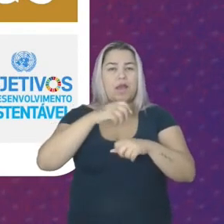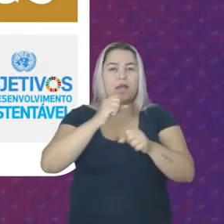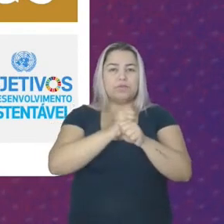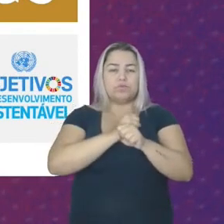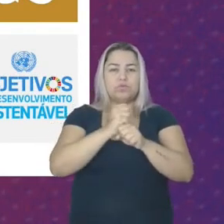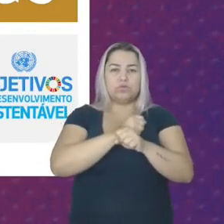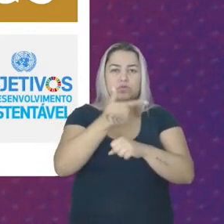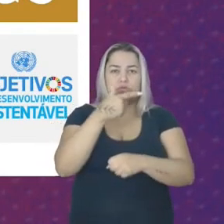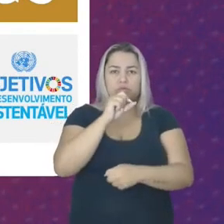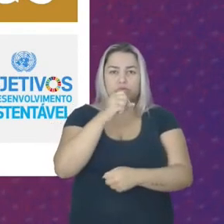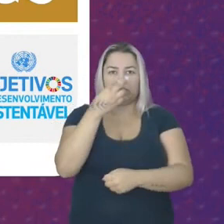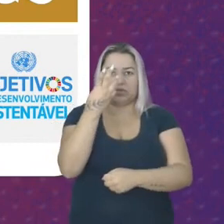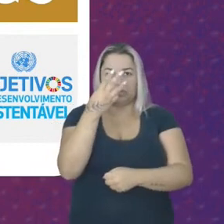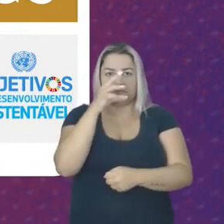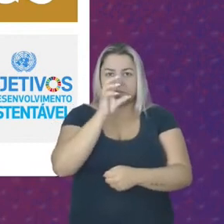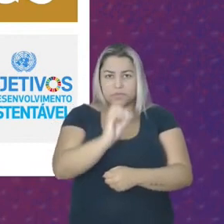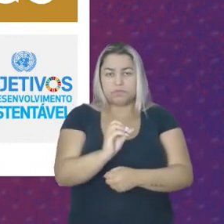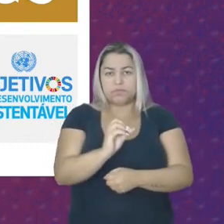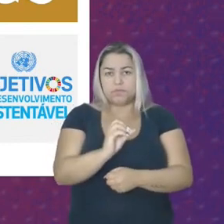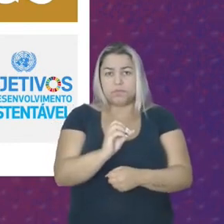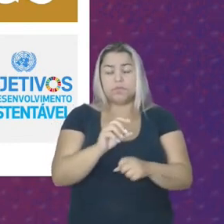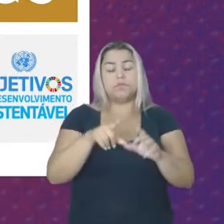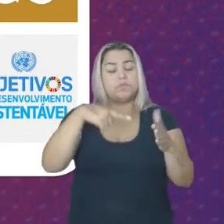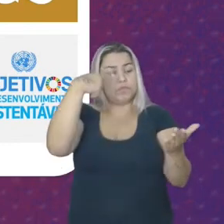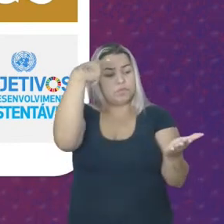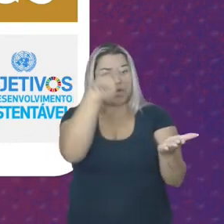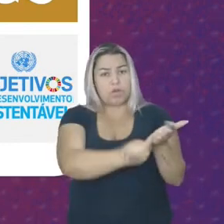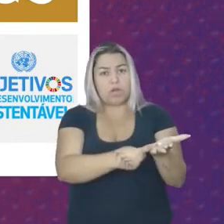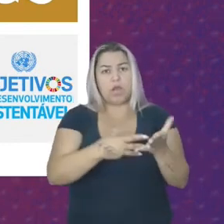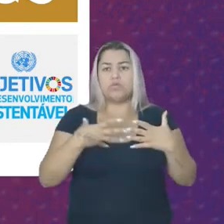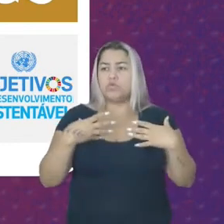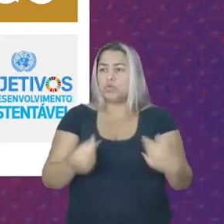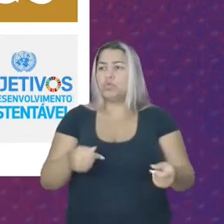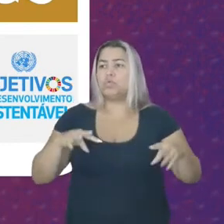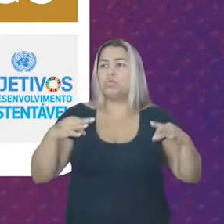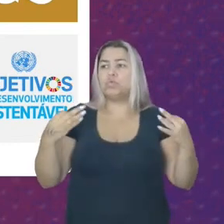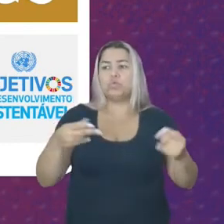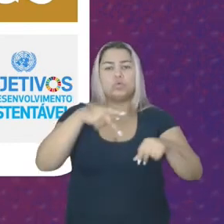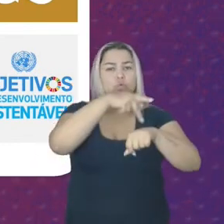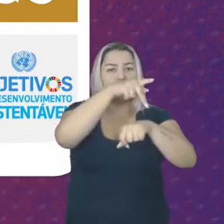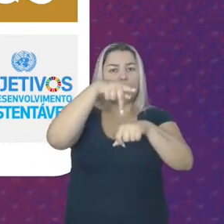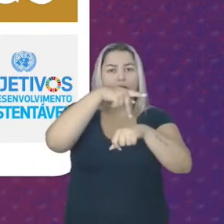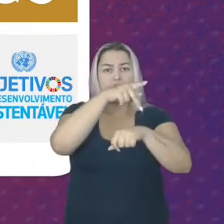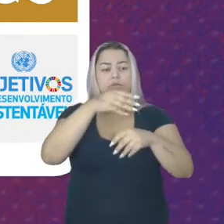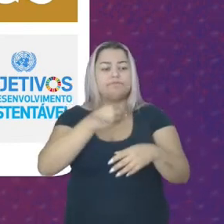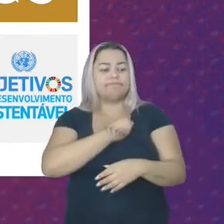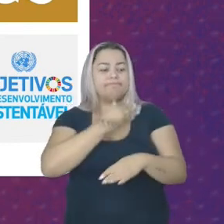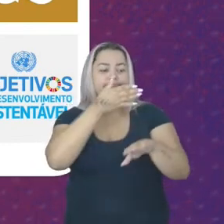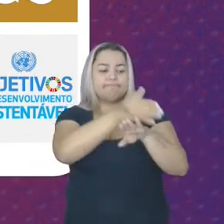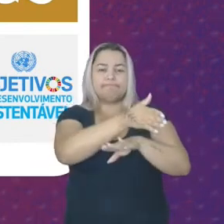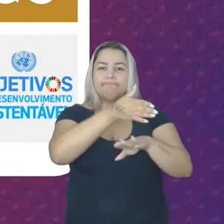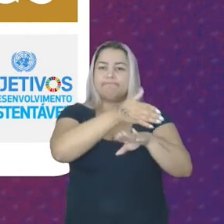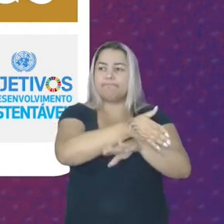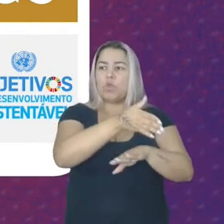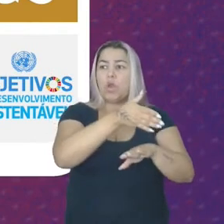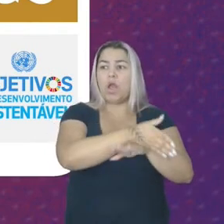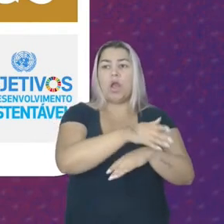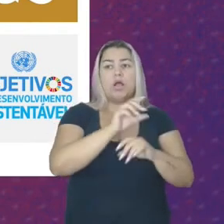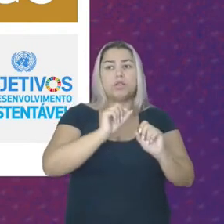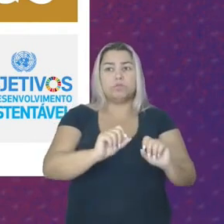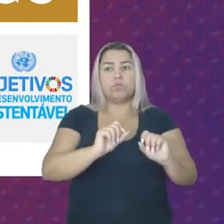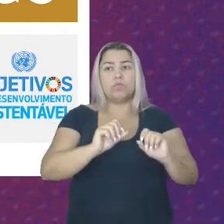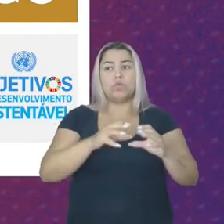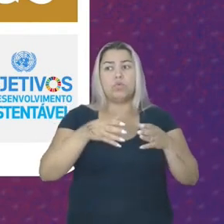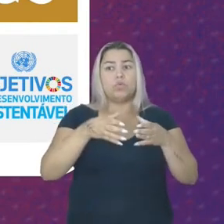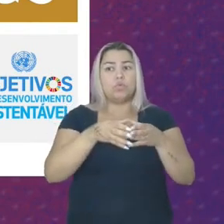de 2030. Esse foi um compromisso assumido por todos os países que participaram da Cúpula das Nações Unidas